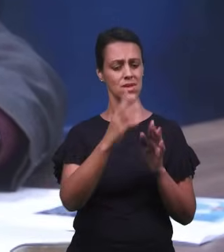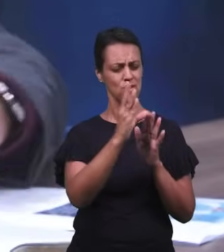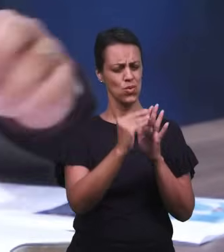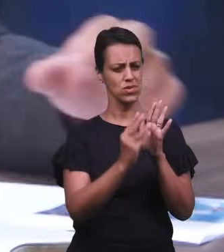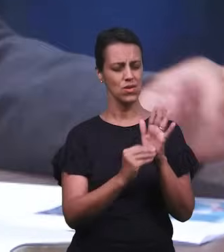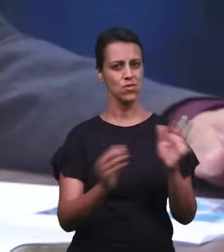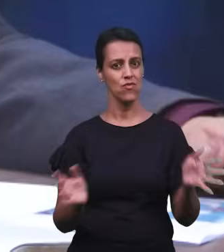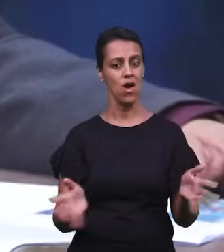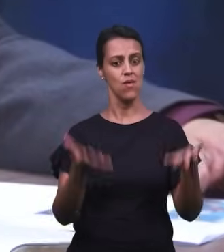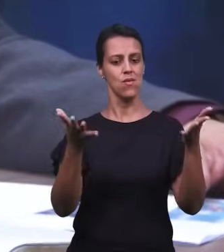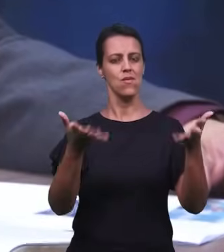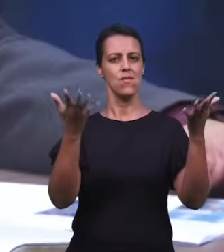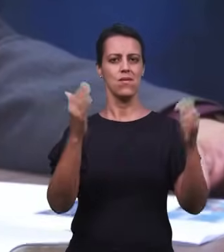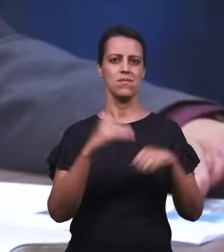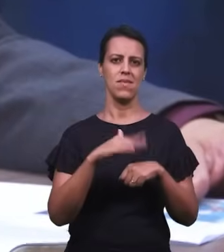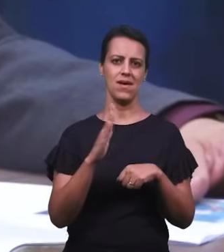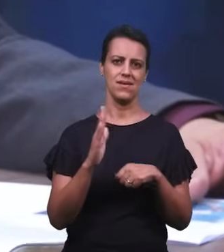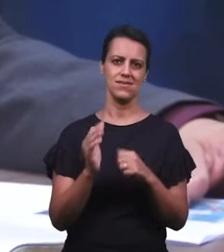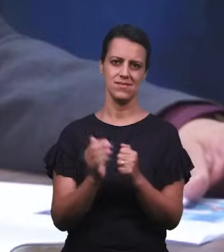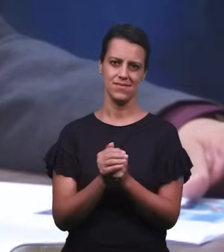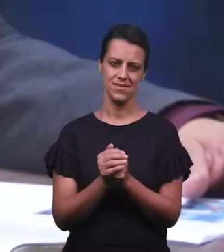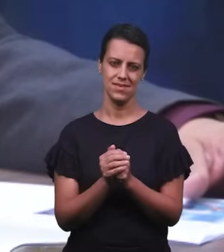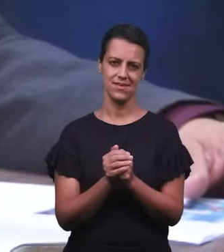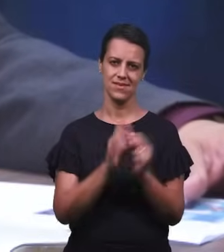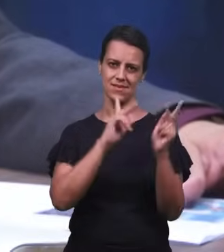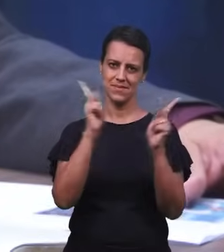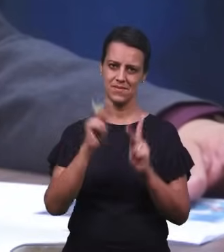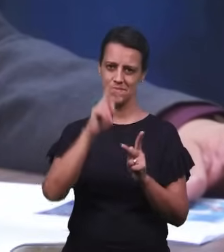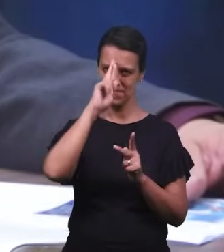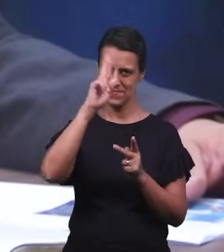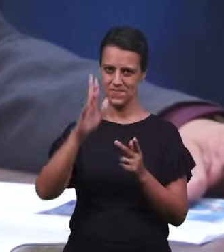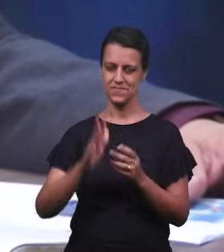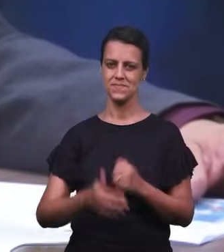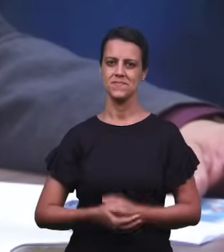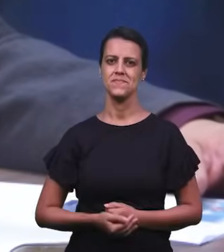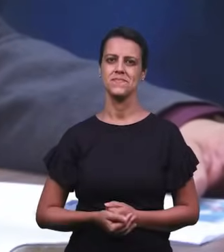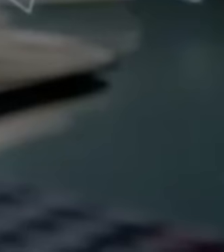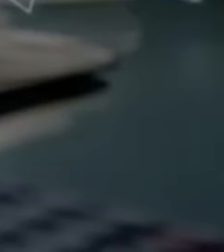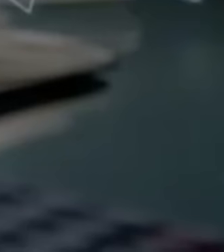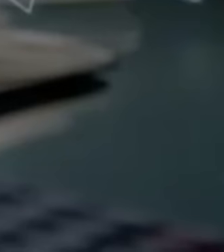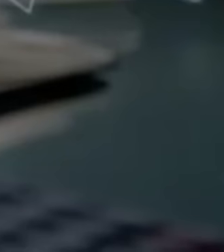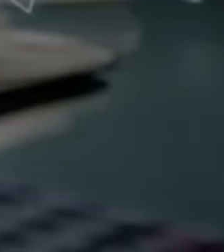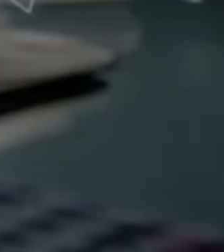seja impulsionado para outros irmãos. Amém? Desejamos a todos a paz do Senhor.